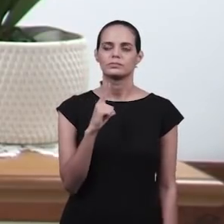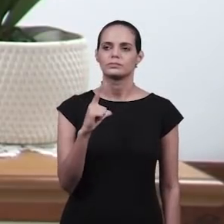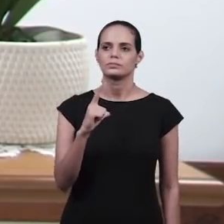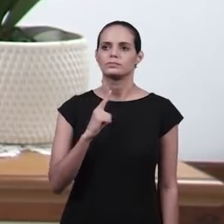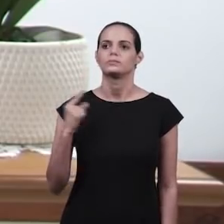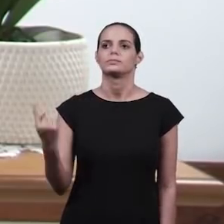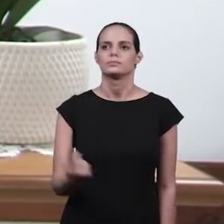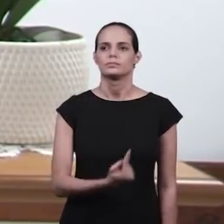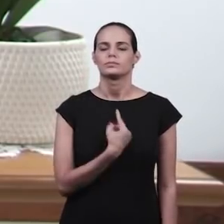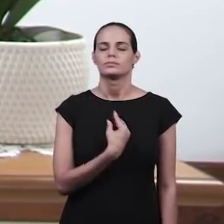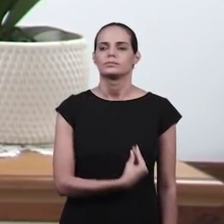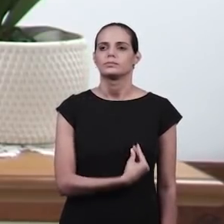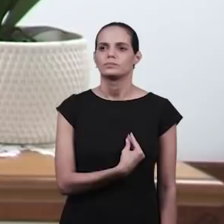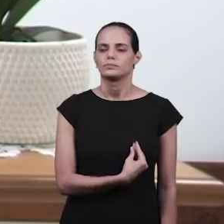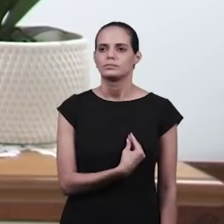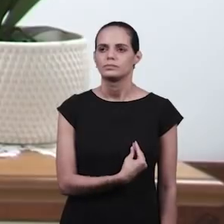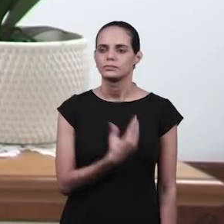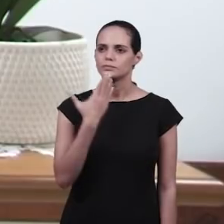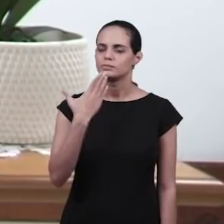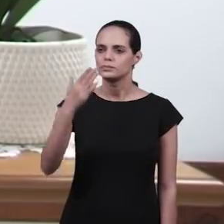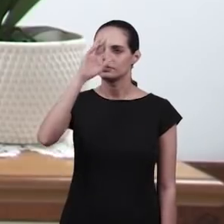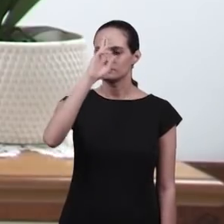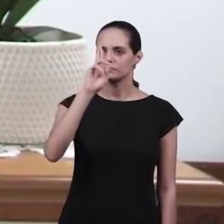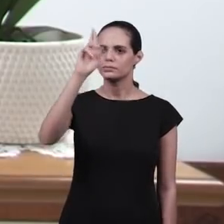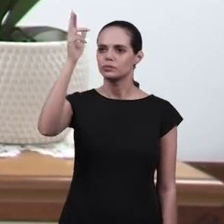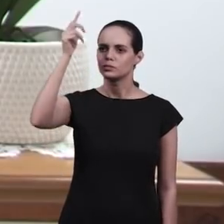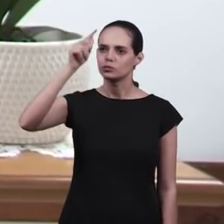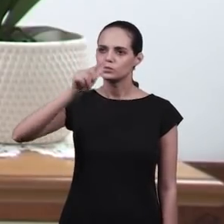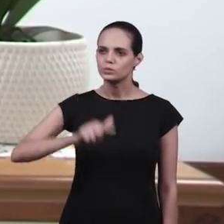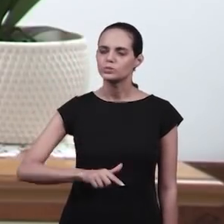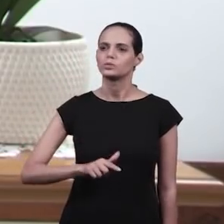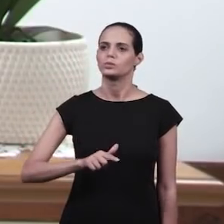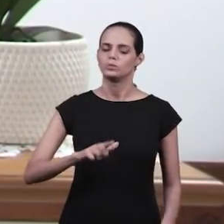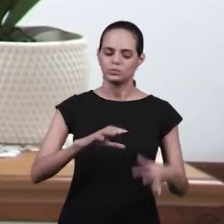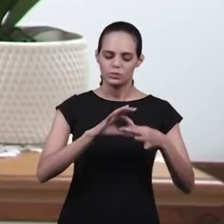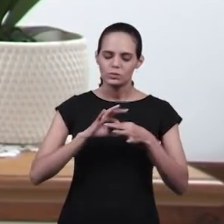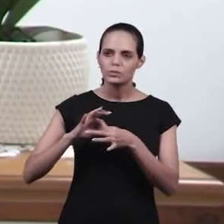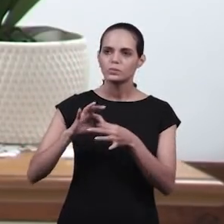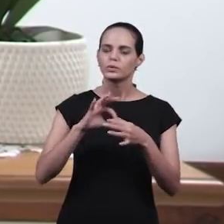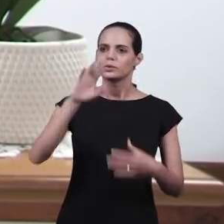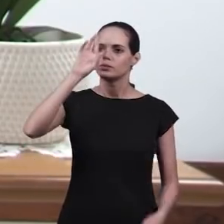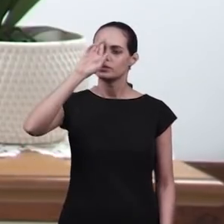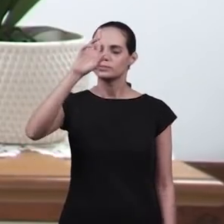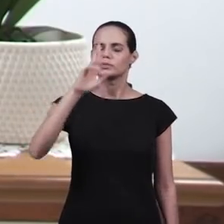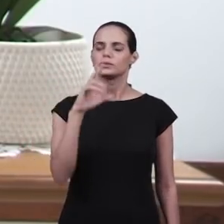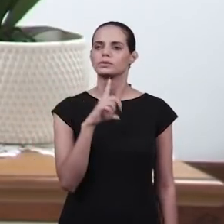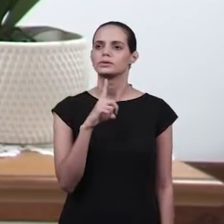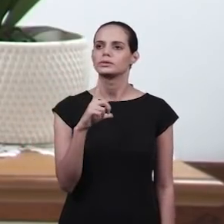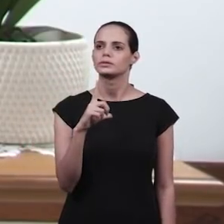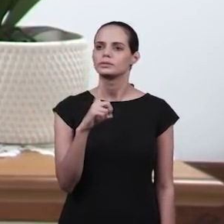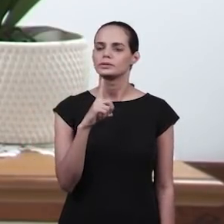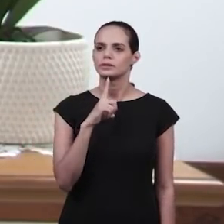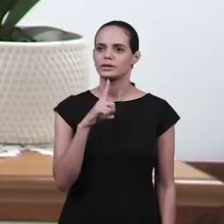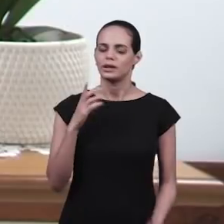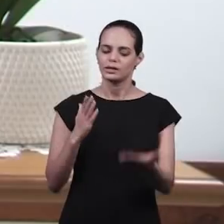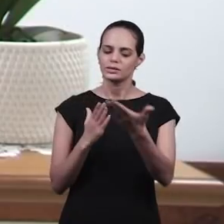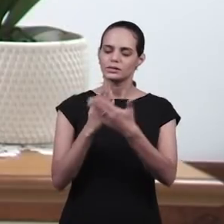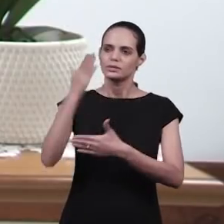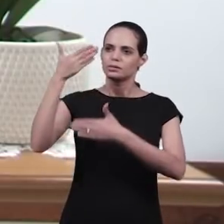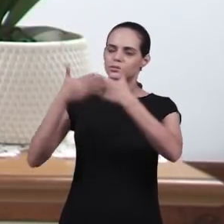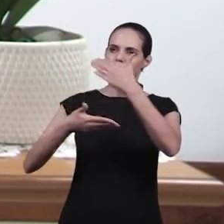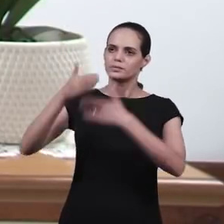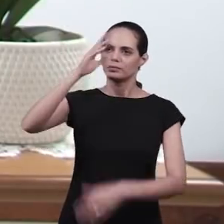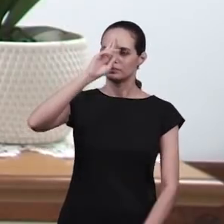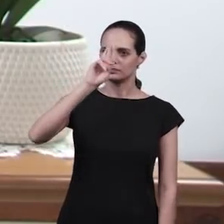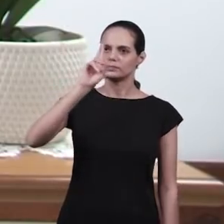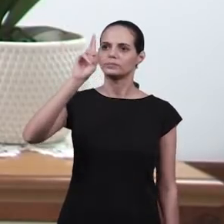no sangue de Jesus sobre as nossas vidas. Pedimos, Senhor, renova mais uma vez a nossa comunhão contigo,